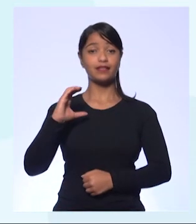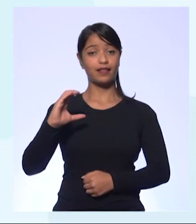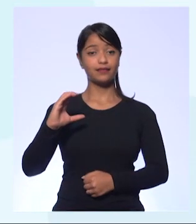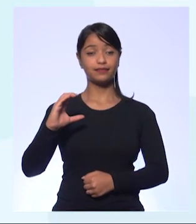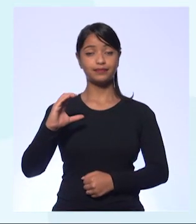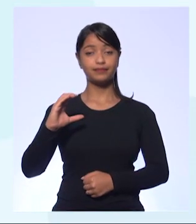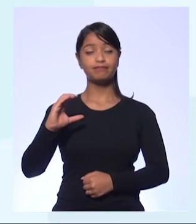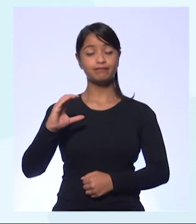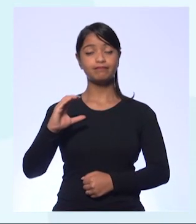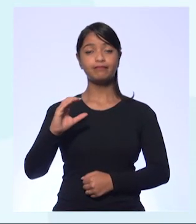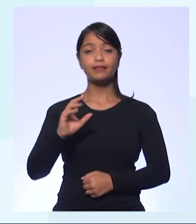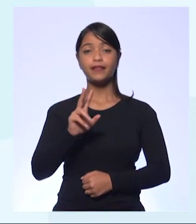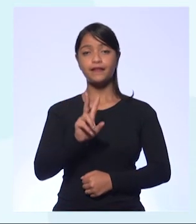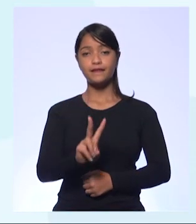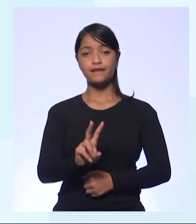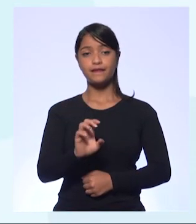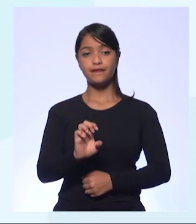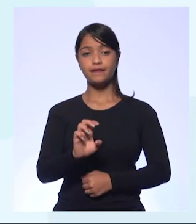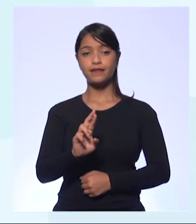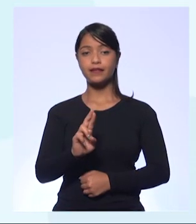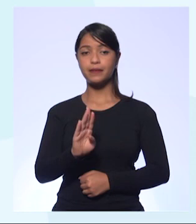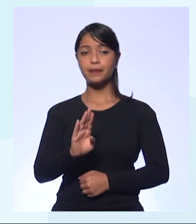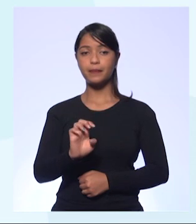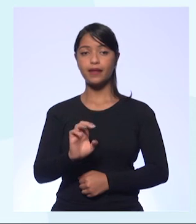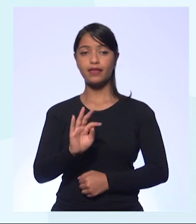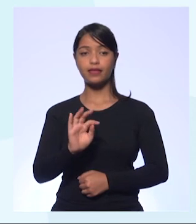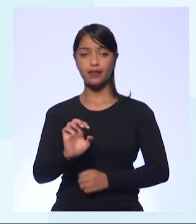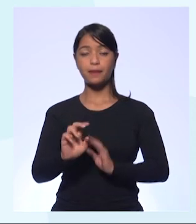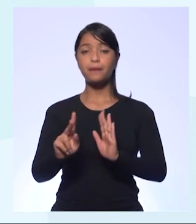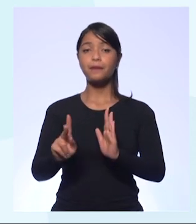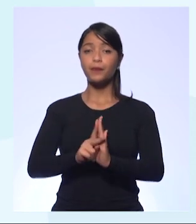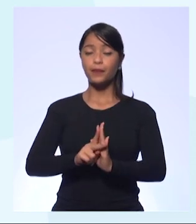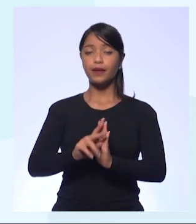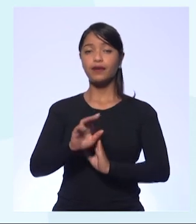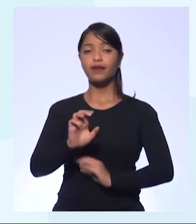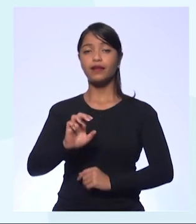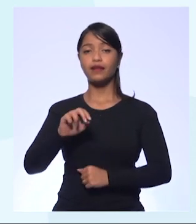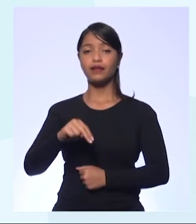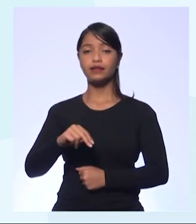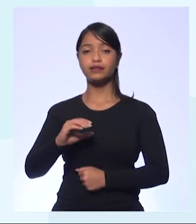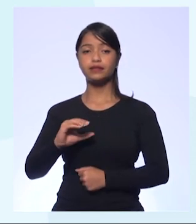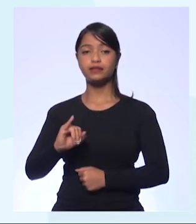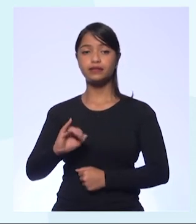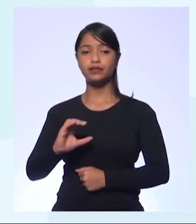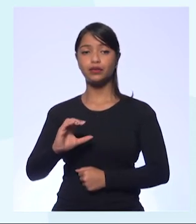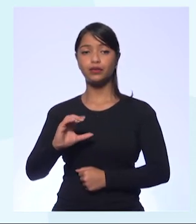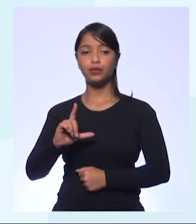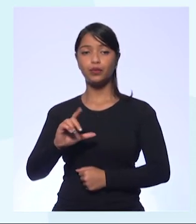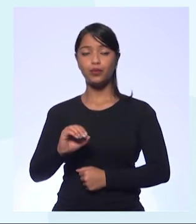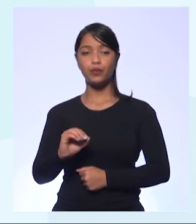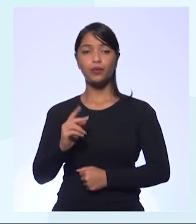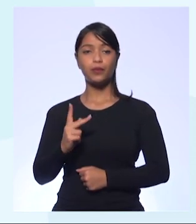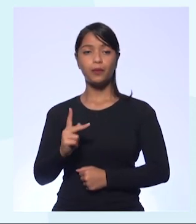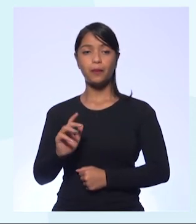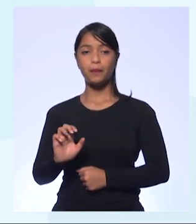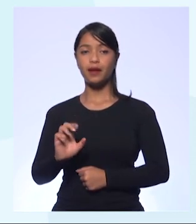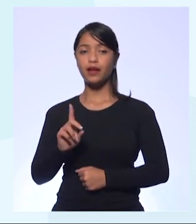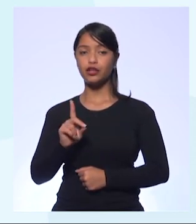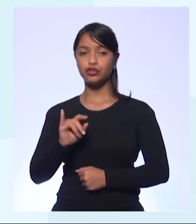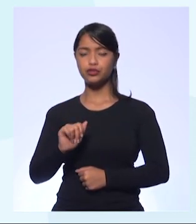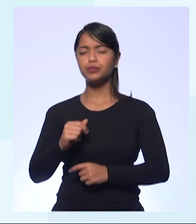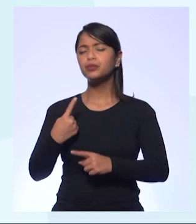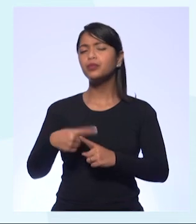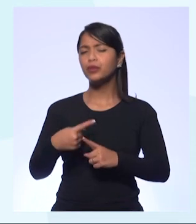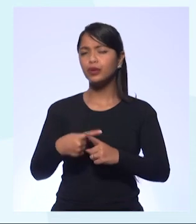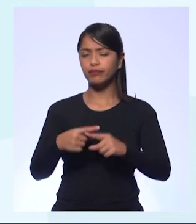de enciclopédia. Primeiro que focou em falar sobre a tartaruga verde, né? Então falou quanto tempo ela vivia, quanto ela podia